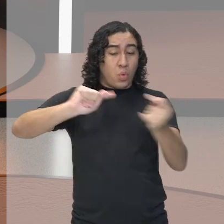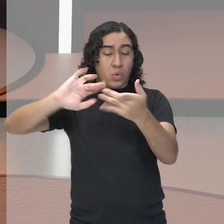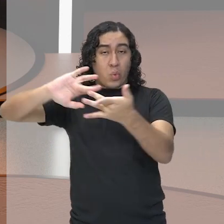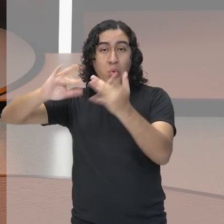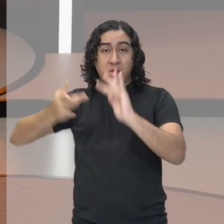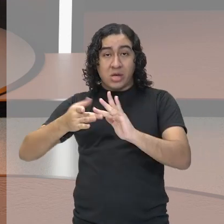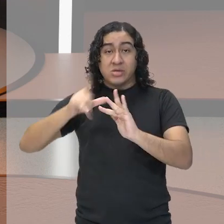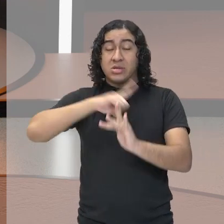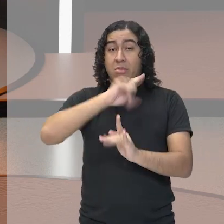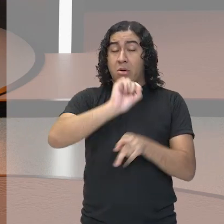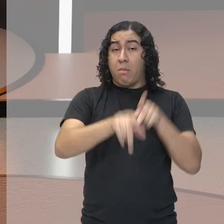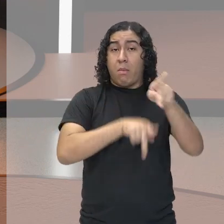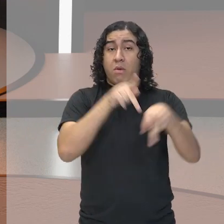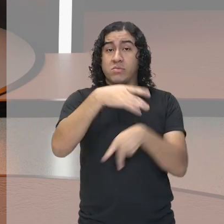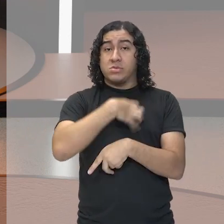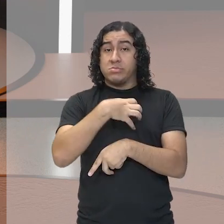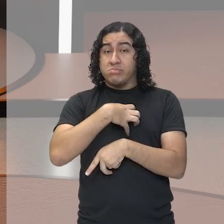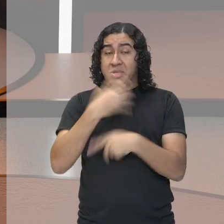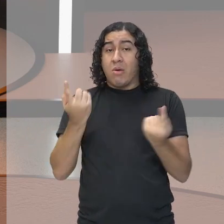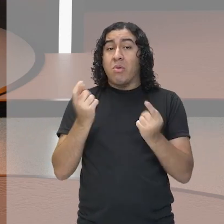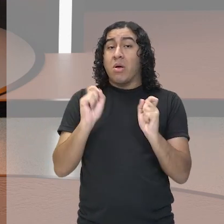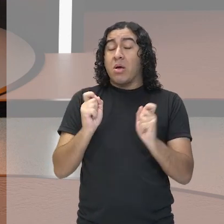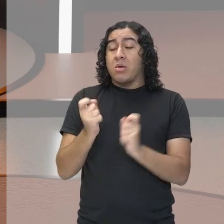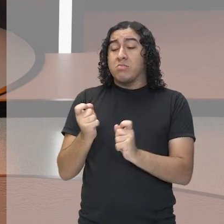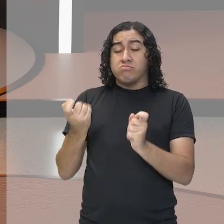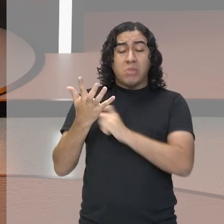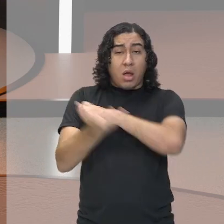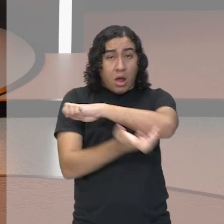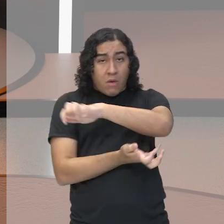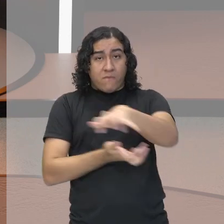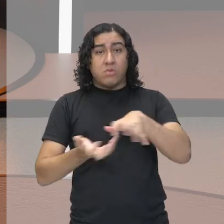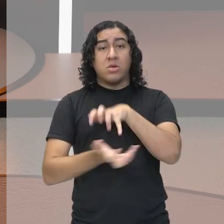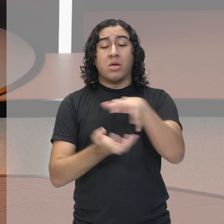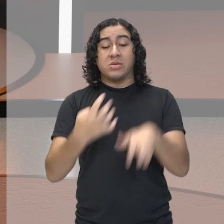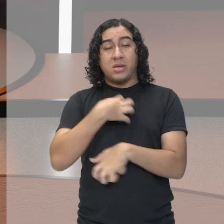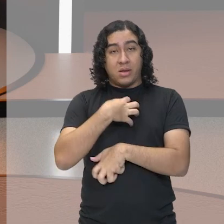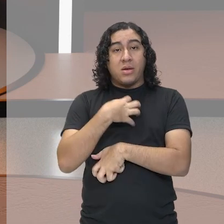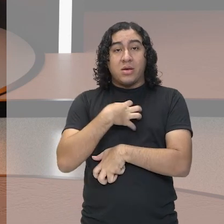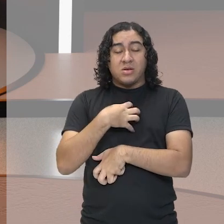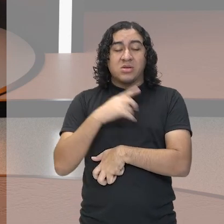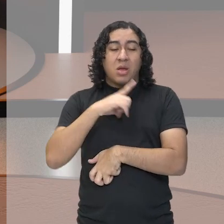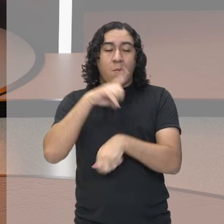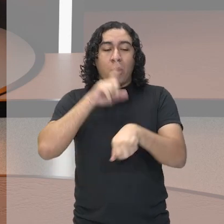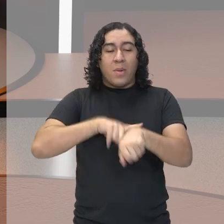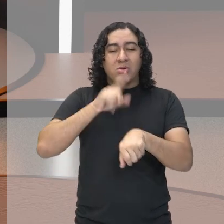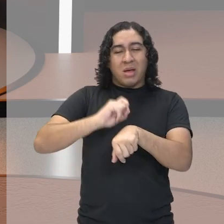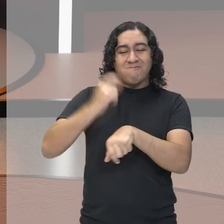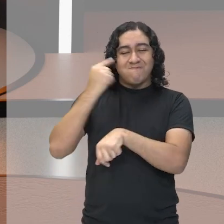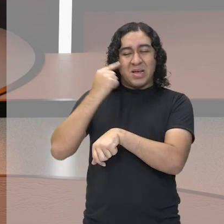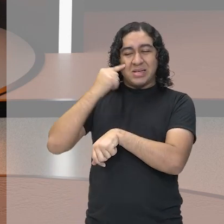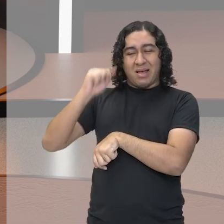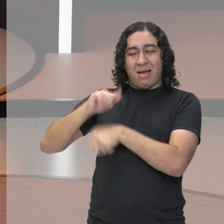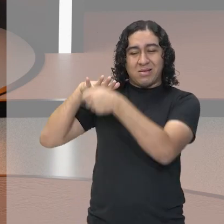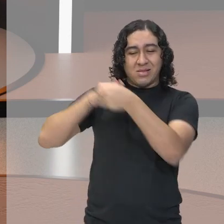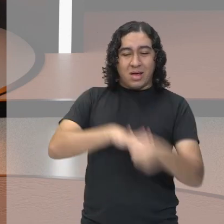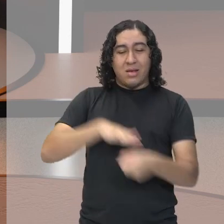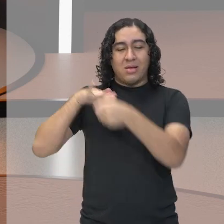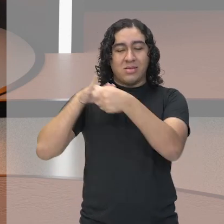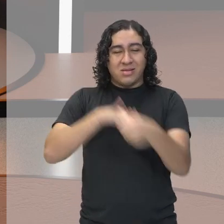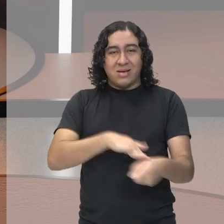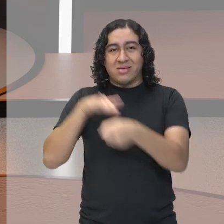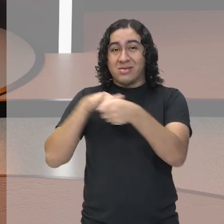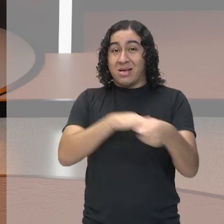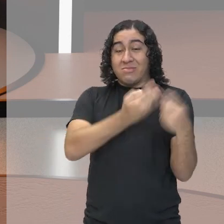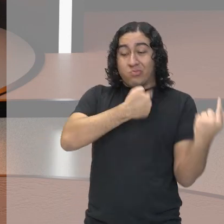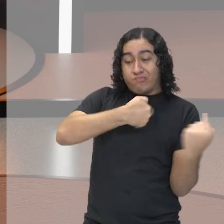revoltas na população. Só não vai chegar um momento que não vai suportar, Dizem que há um grau